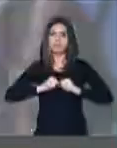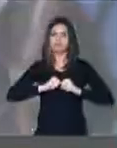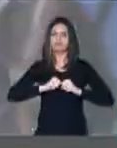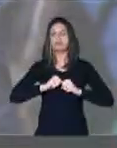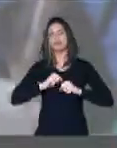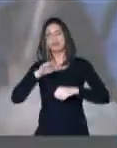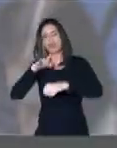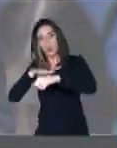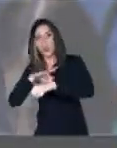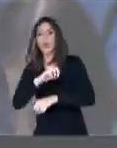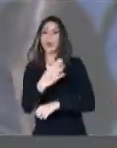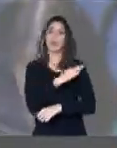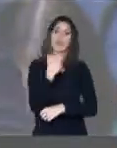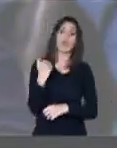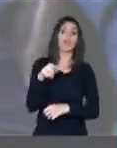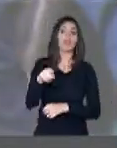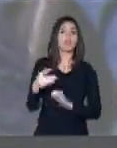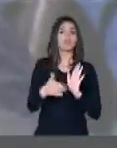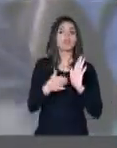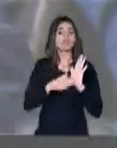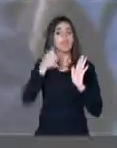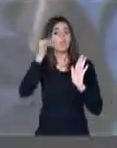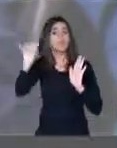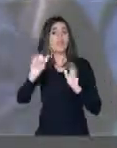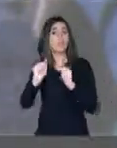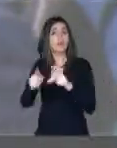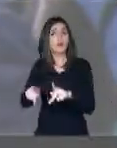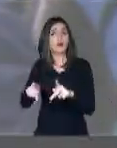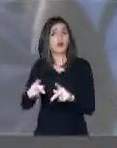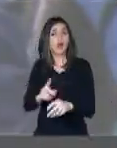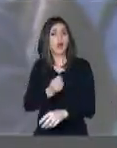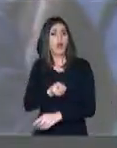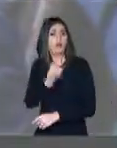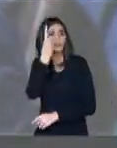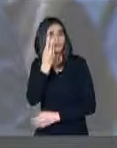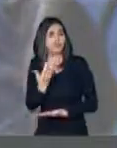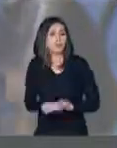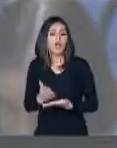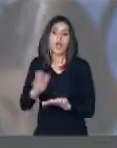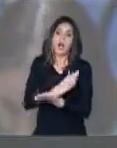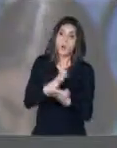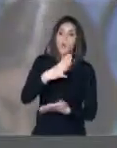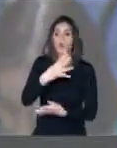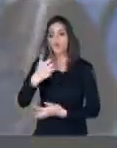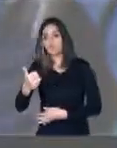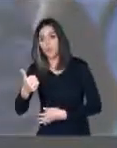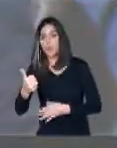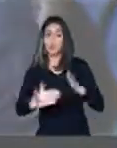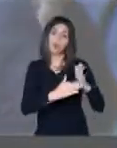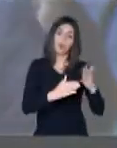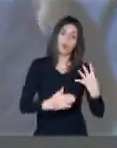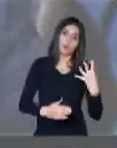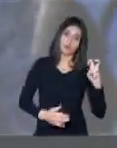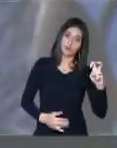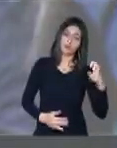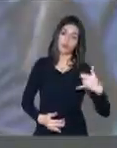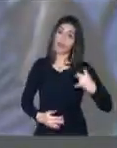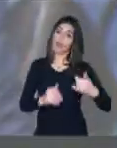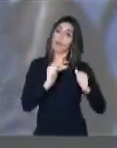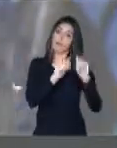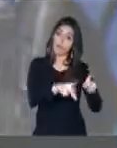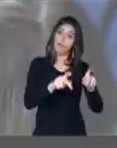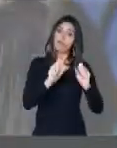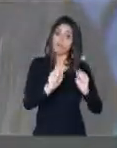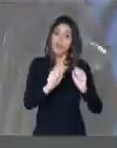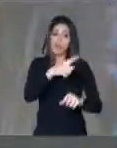aposentadorias muito precoces, 36 anos, em alguns casos 41 ou 45 anos. Fazendo de que forma? Fazendo com esse trabalhador, assim